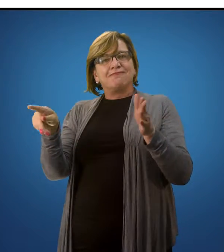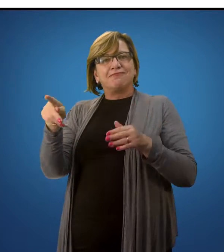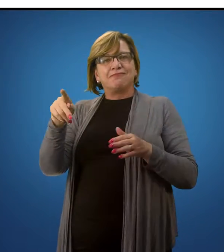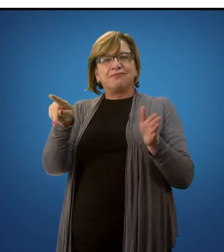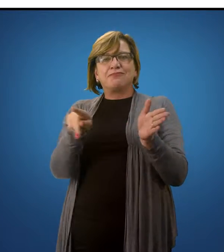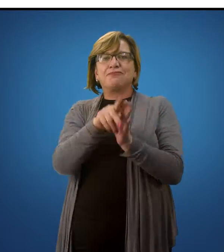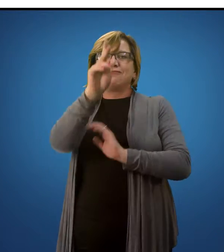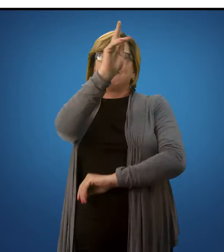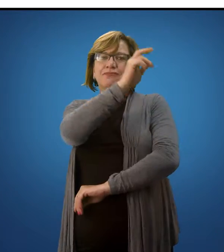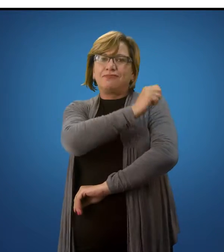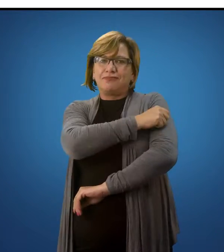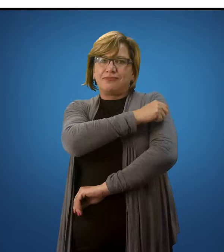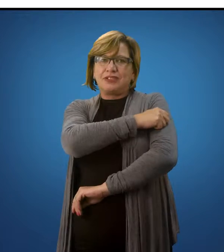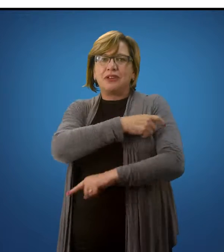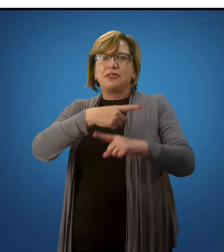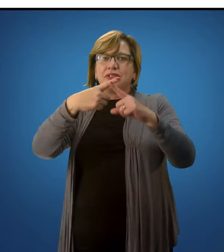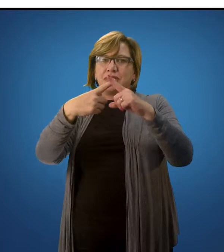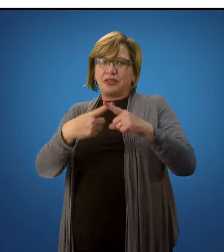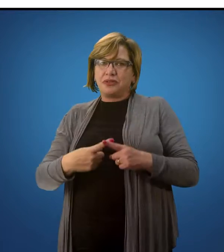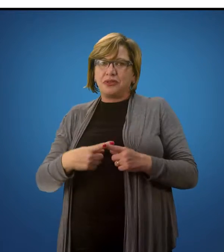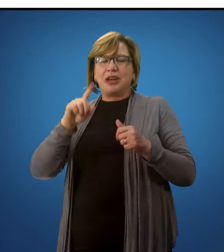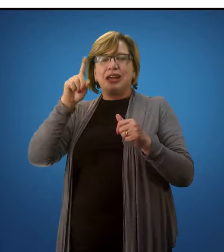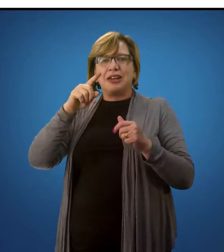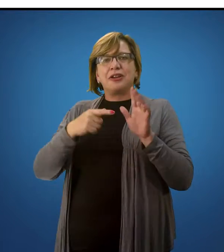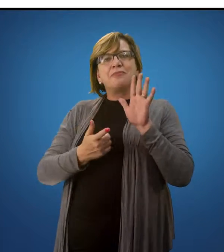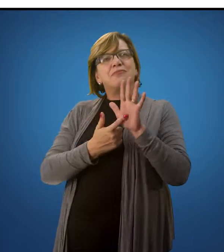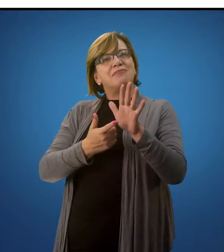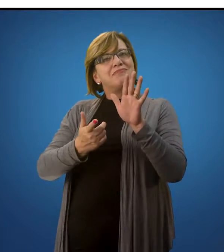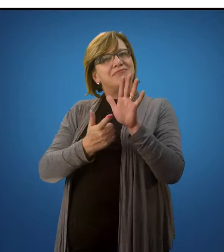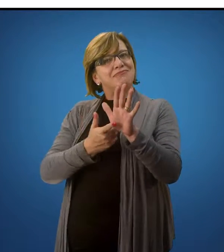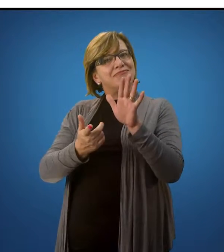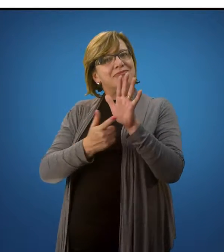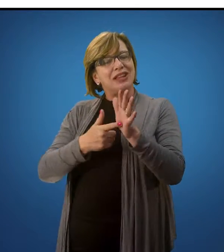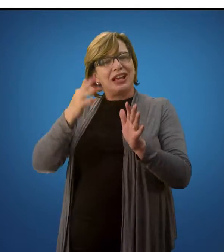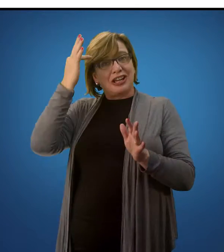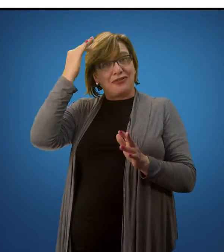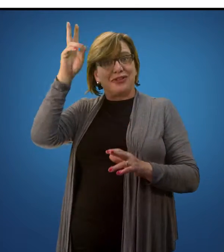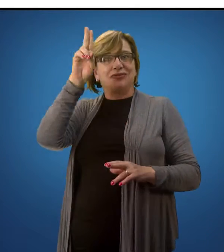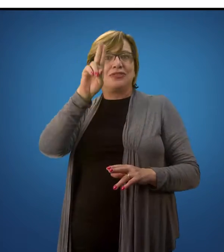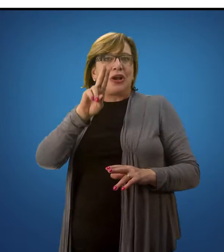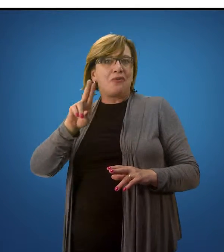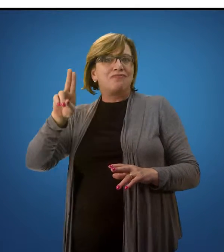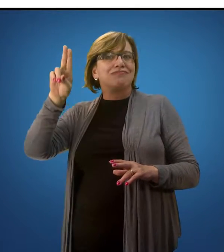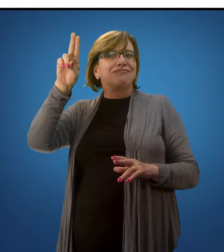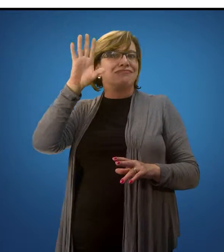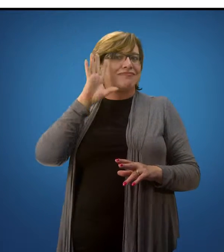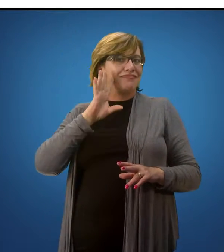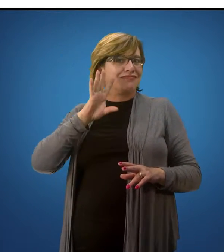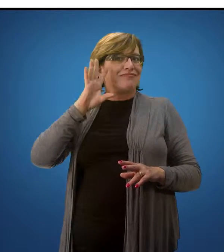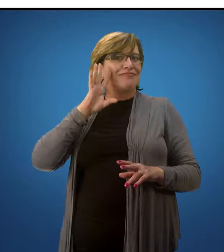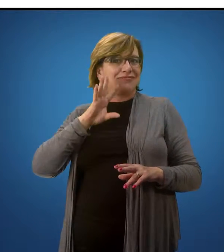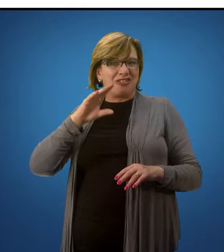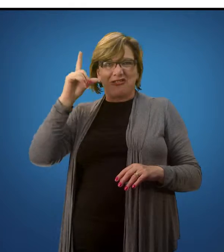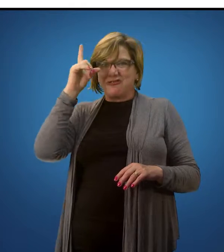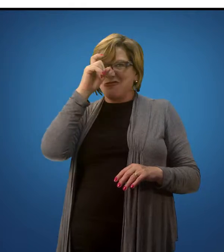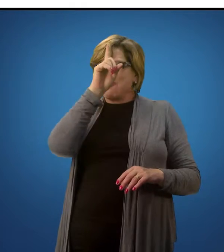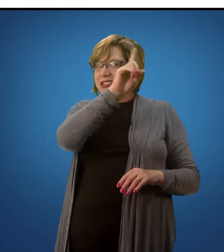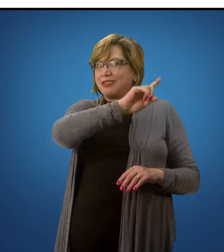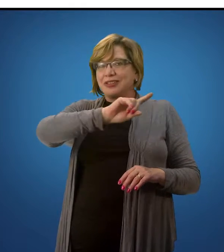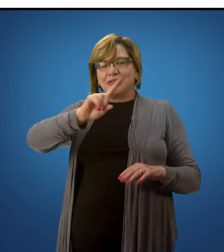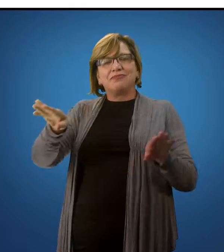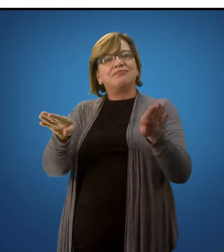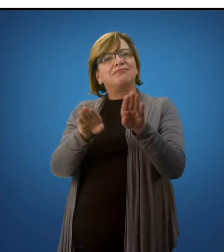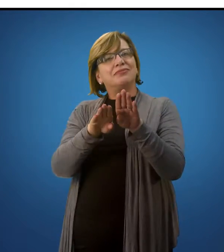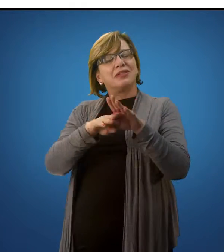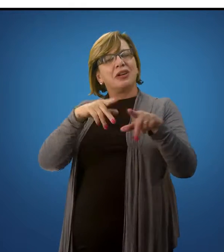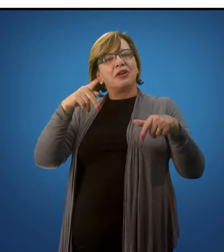eu penso que são esses desafios o primeiro desmistificar a disciplina como sendo algo inútil ou muito difícil e o segundo trabalhar com a criatividade